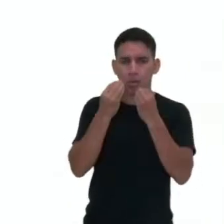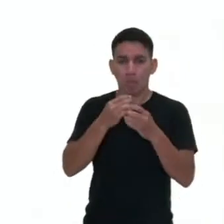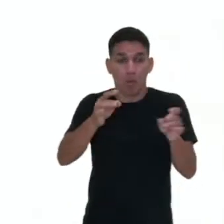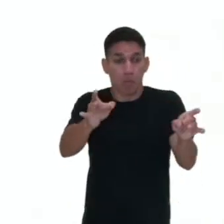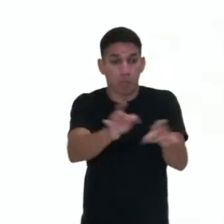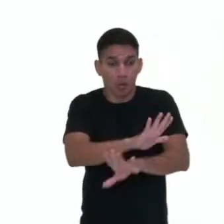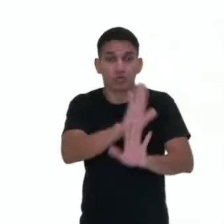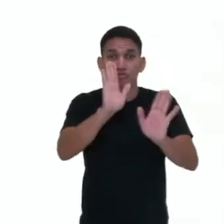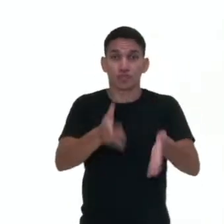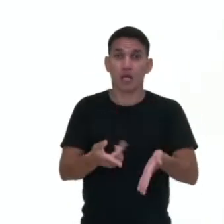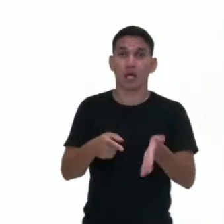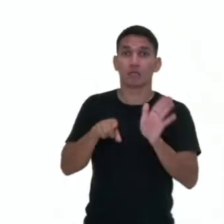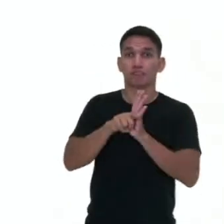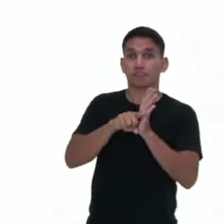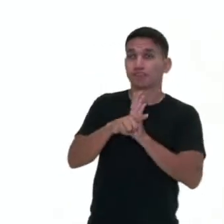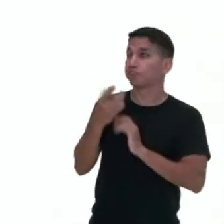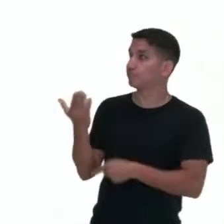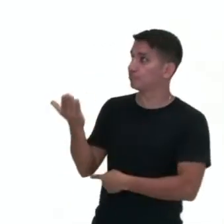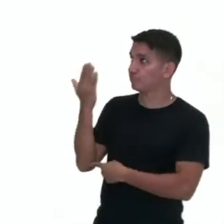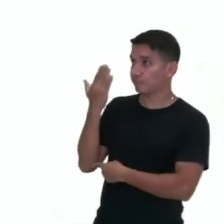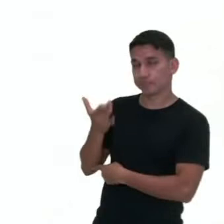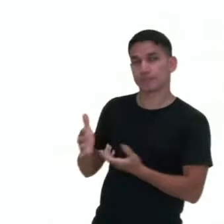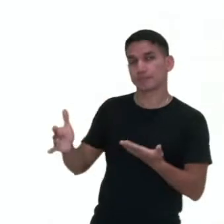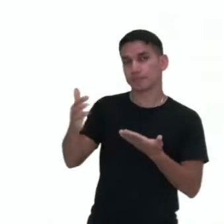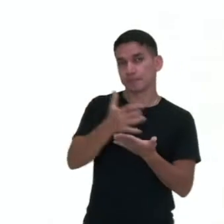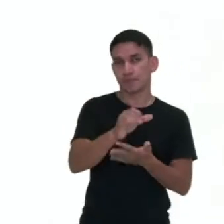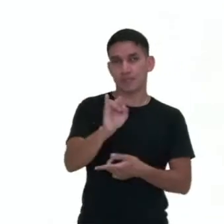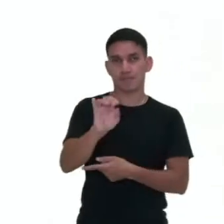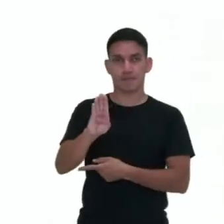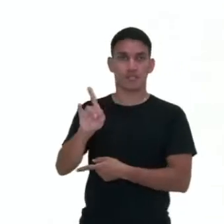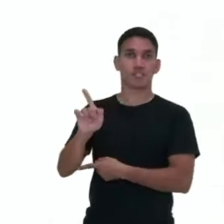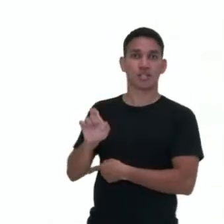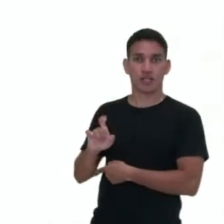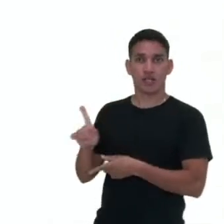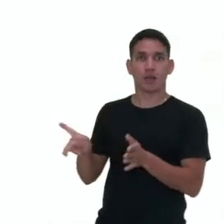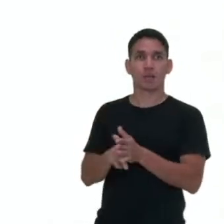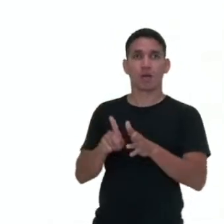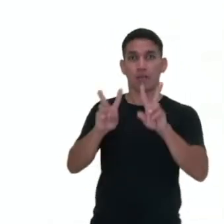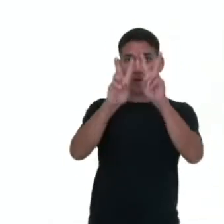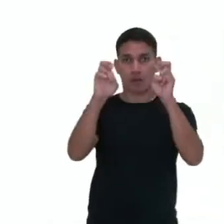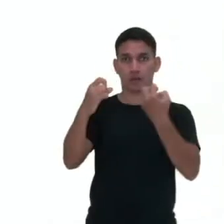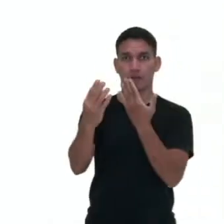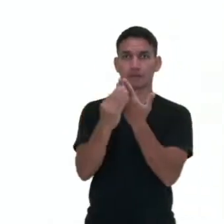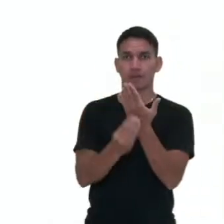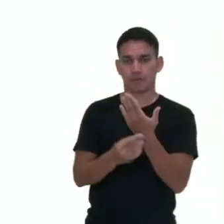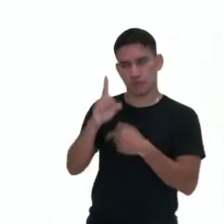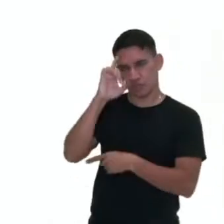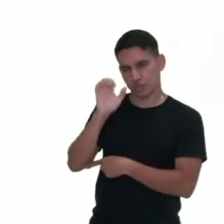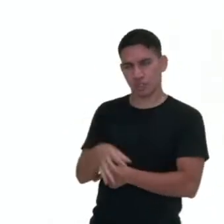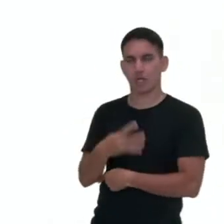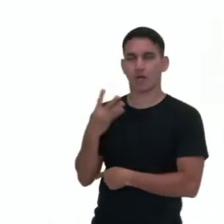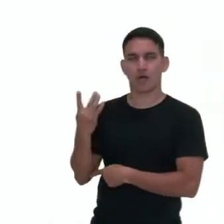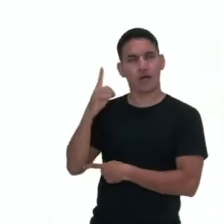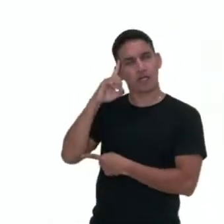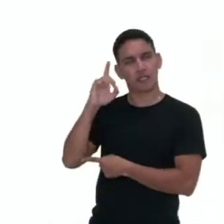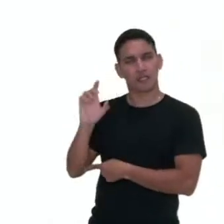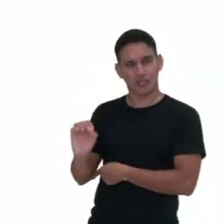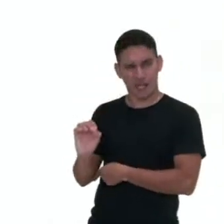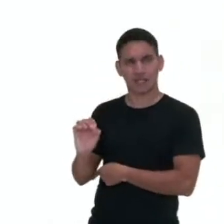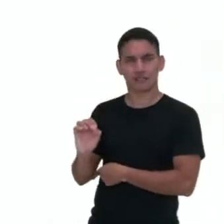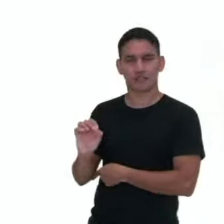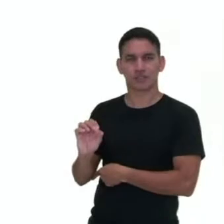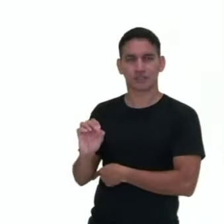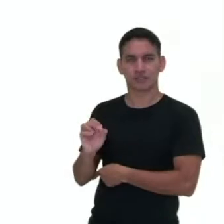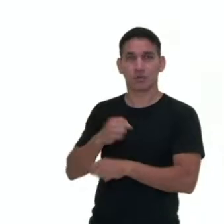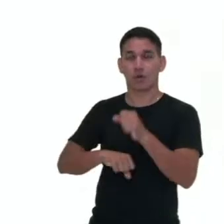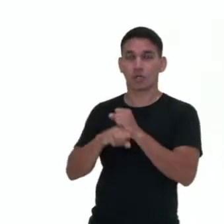prontos, diz quem? Diz o IBGE. Notícia tirada no dia 4 de 10 de 2019, às